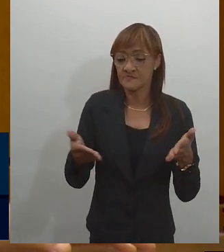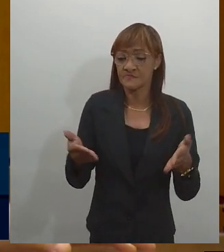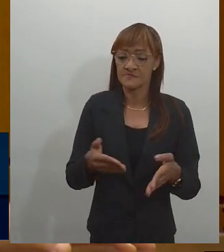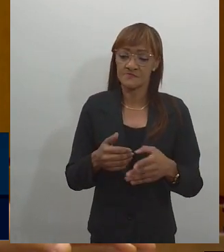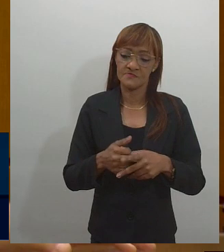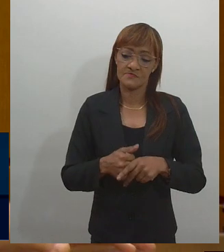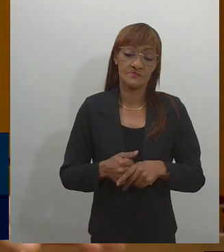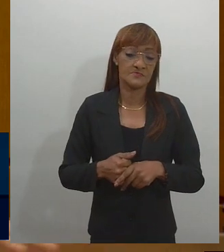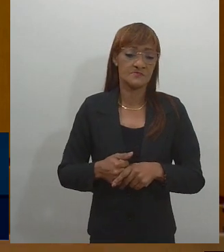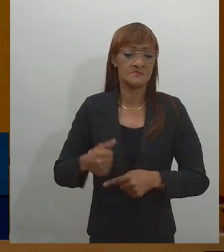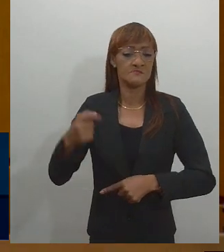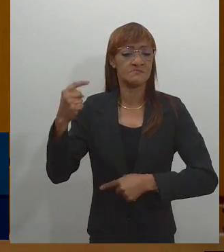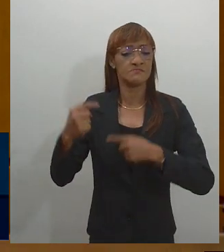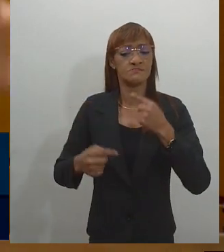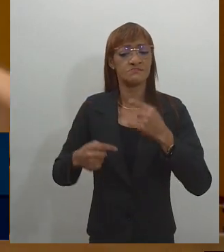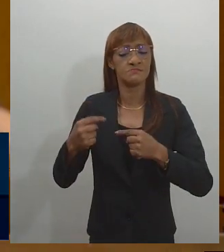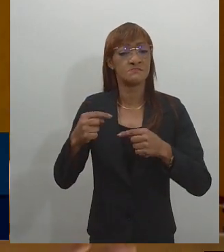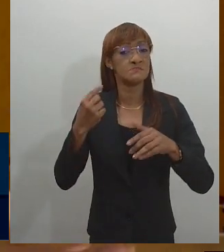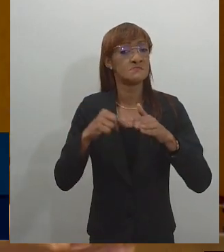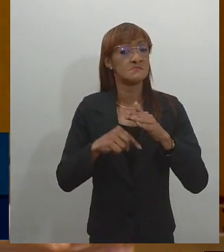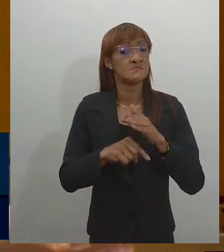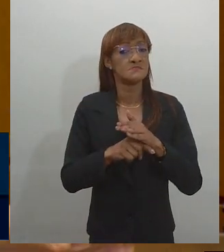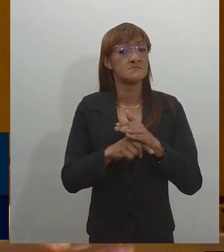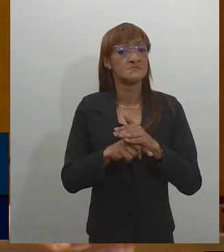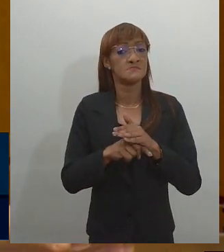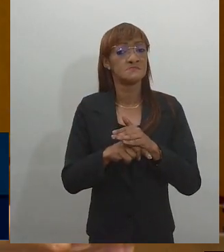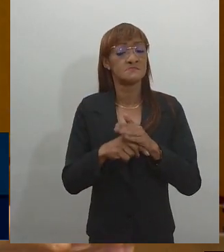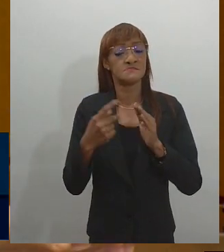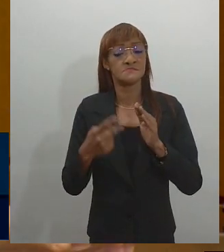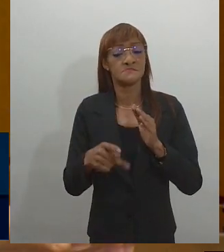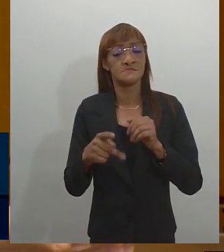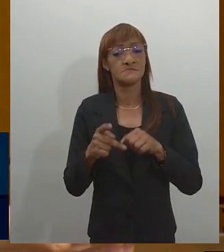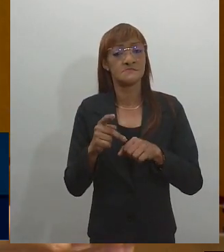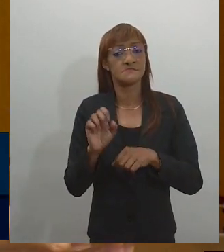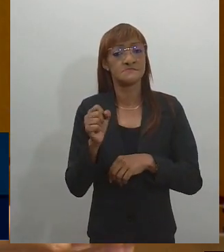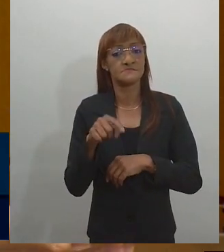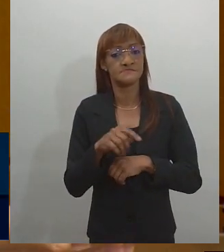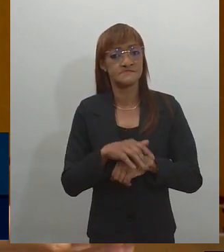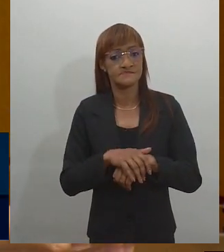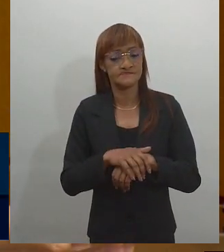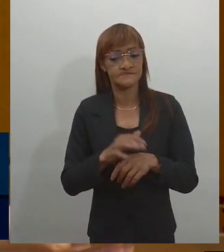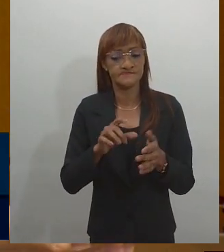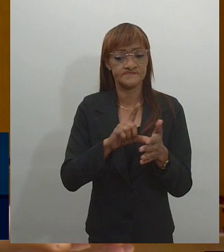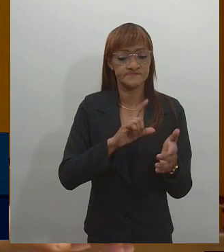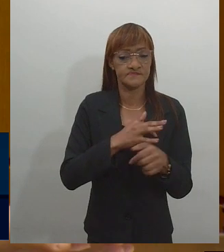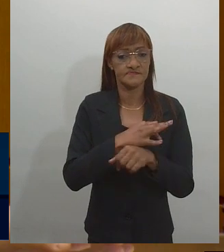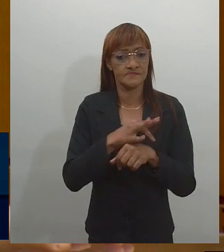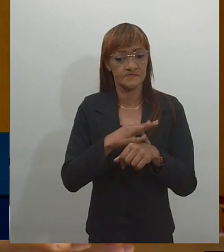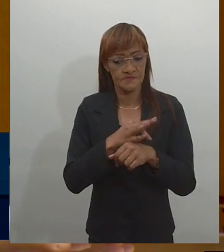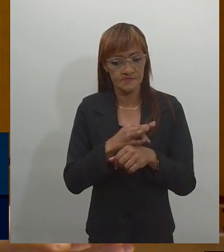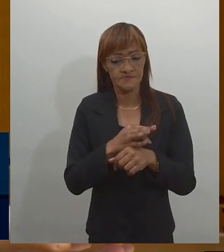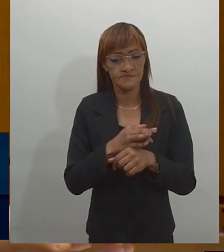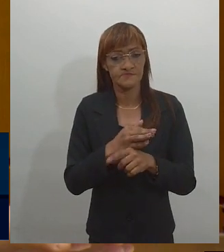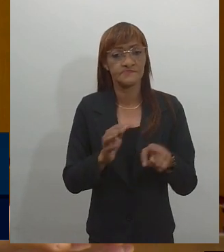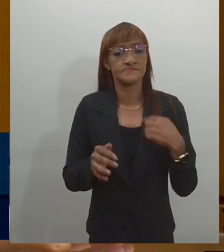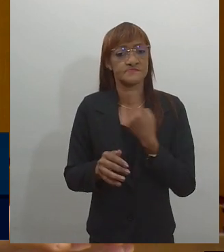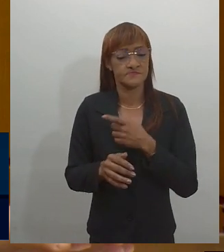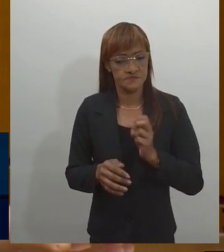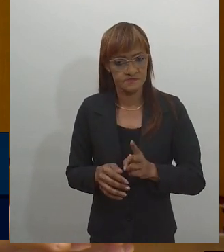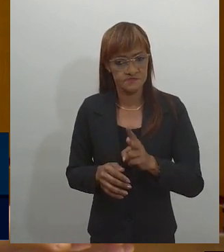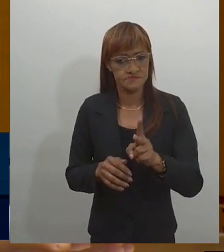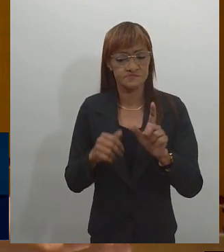o Estado de Sergipe. Durante o recesso, estivemos também realizando as nossas atividades nas nossas bases, estivemos na